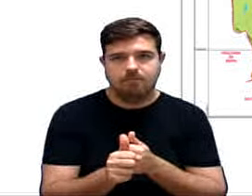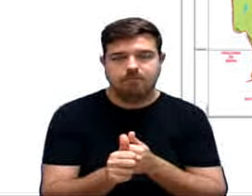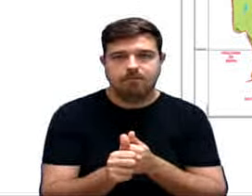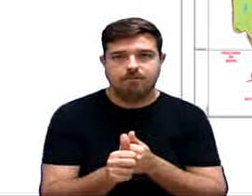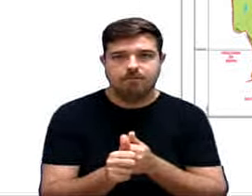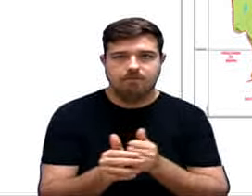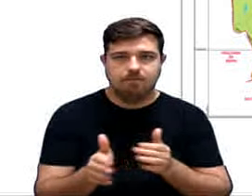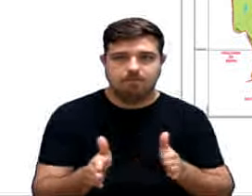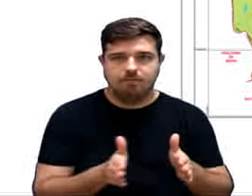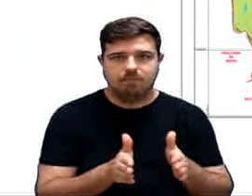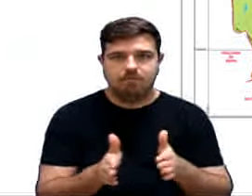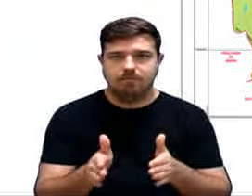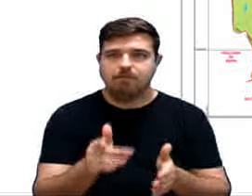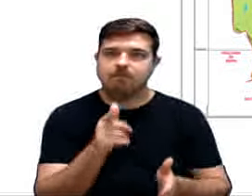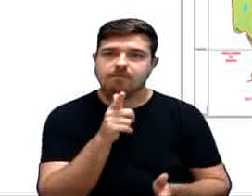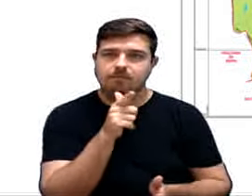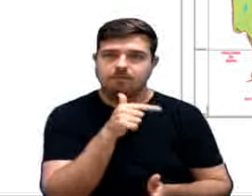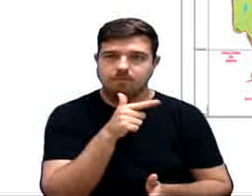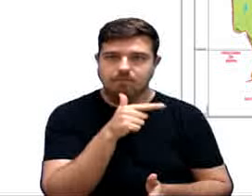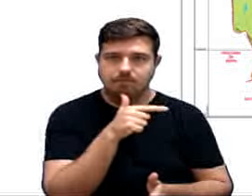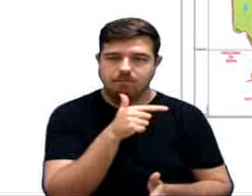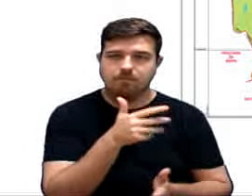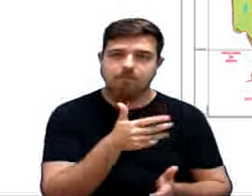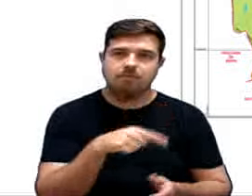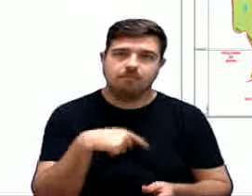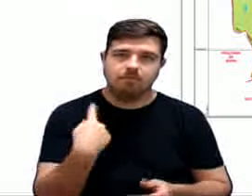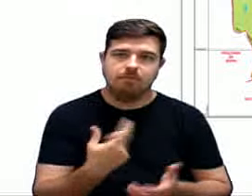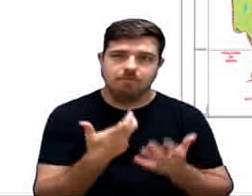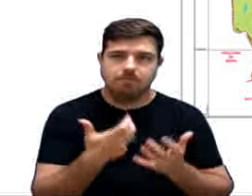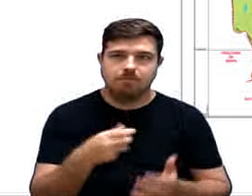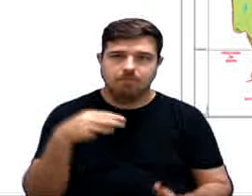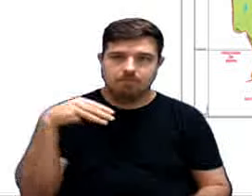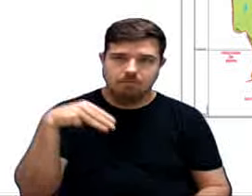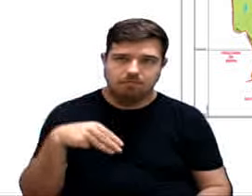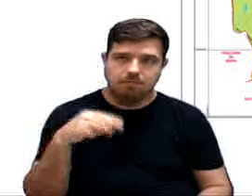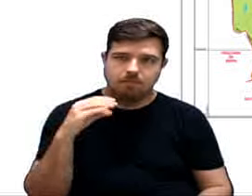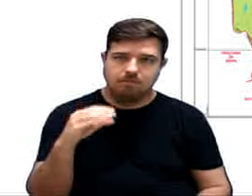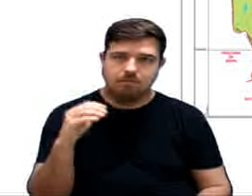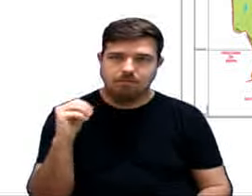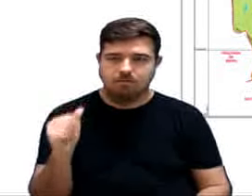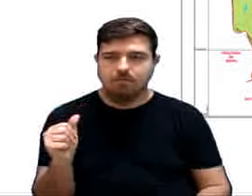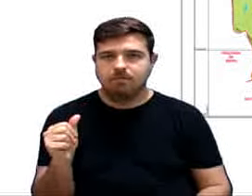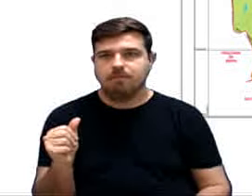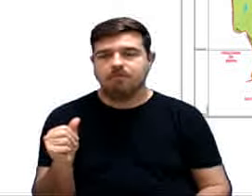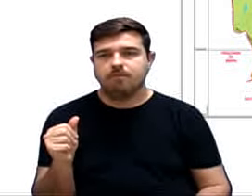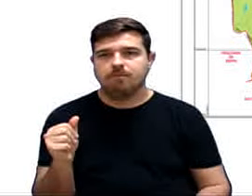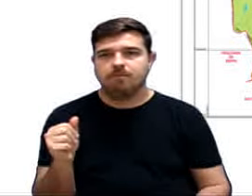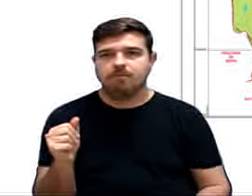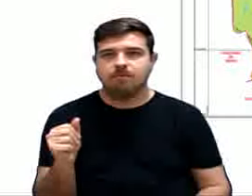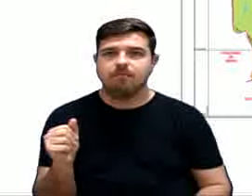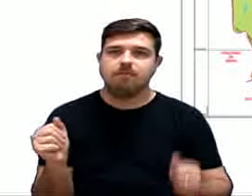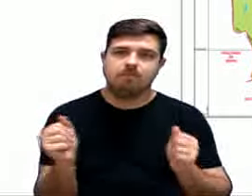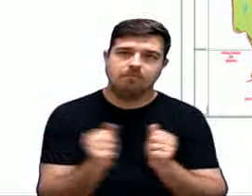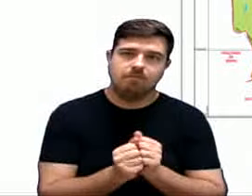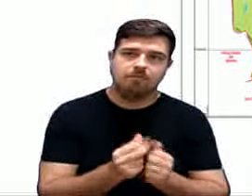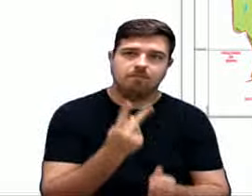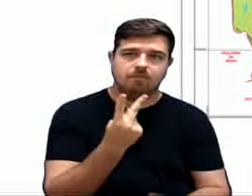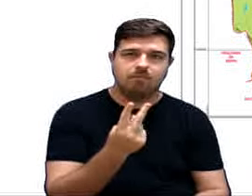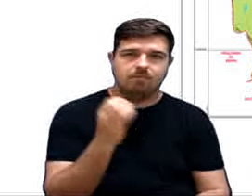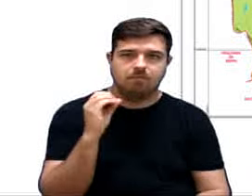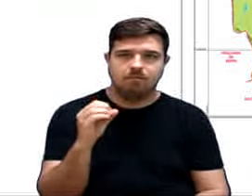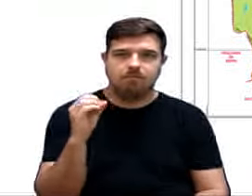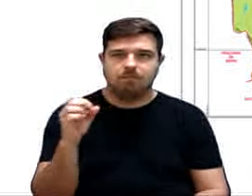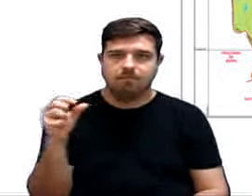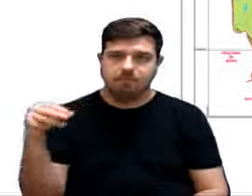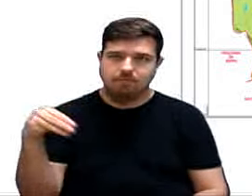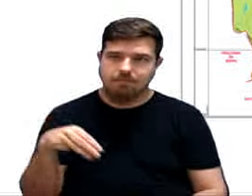margem do rio nós já propomos a MCA com com 200 m né esse